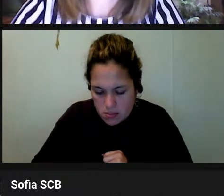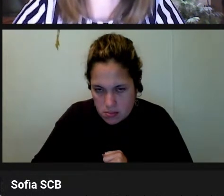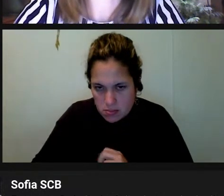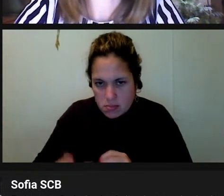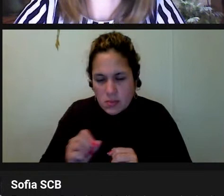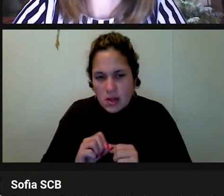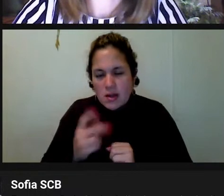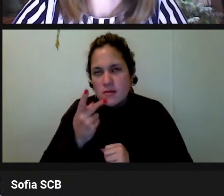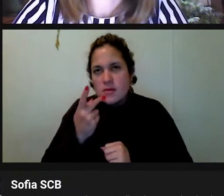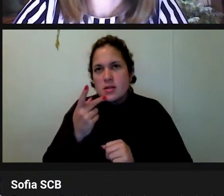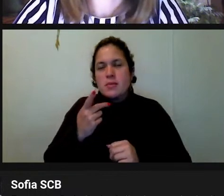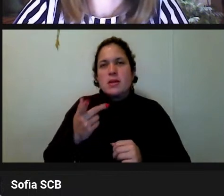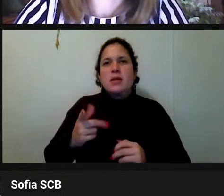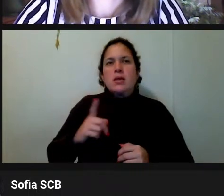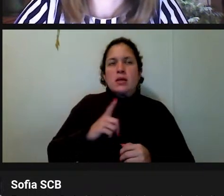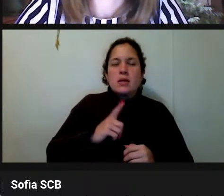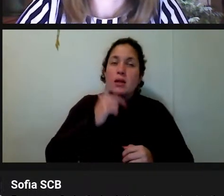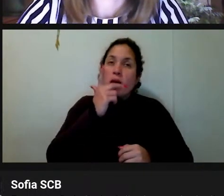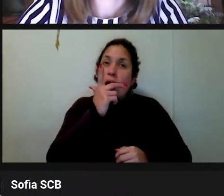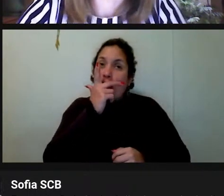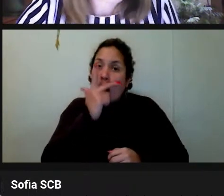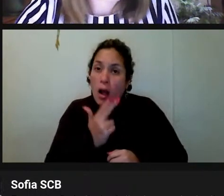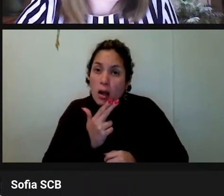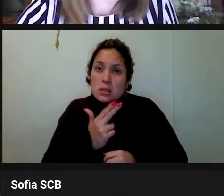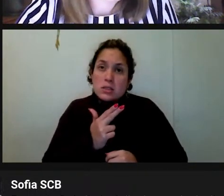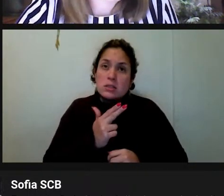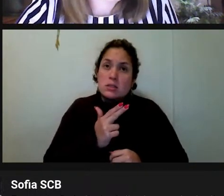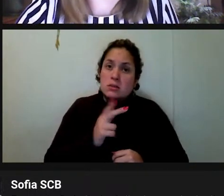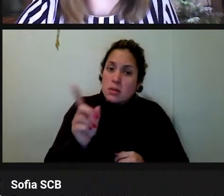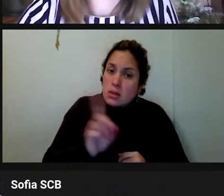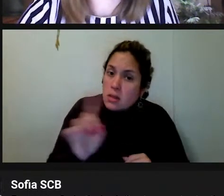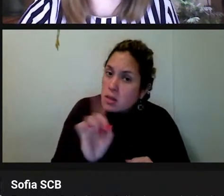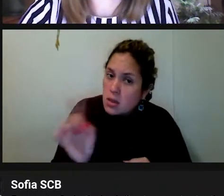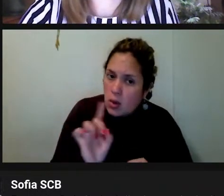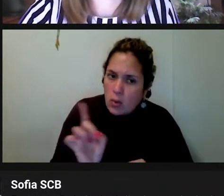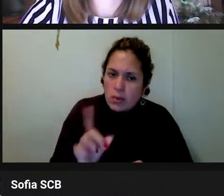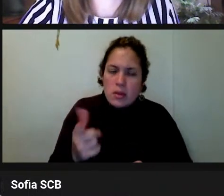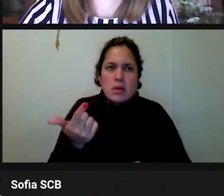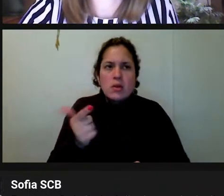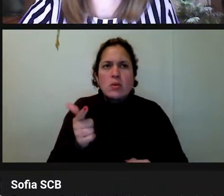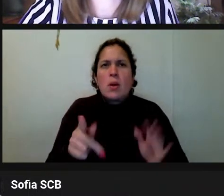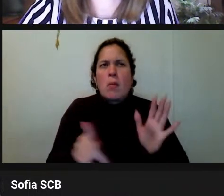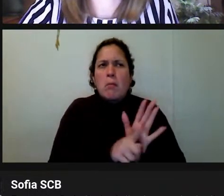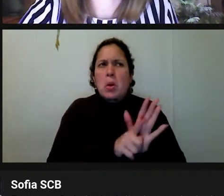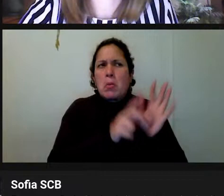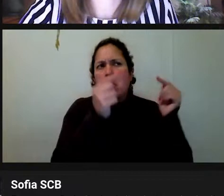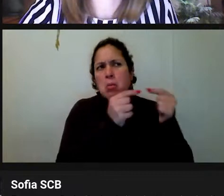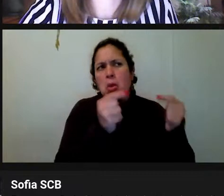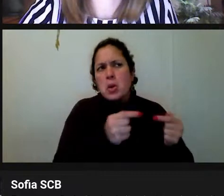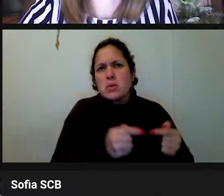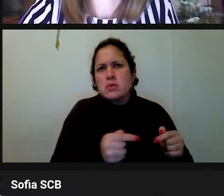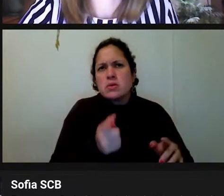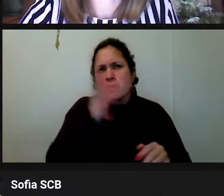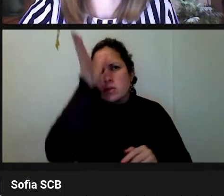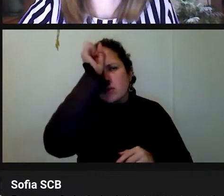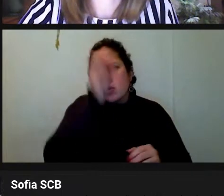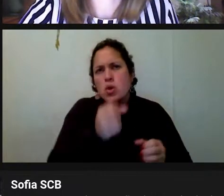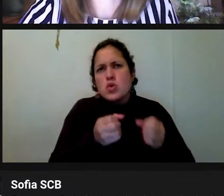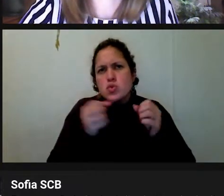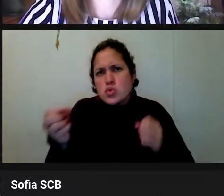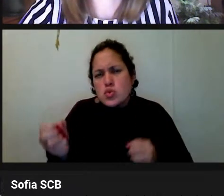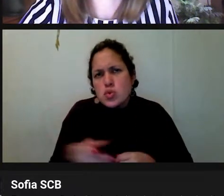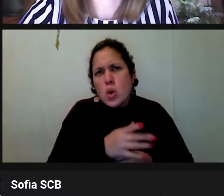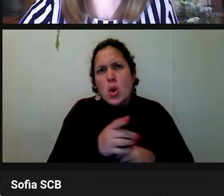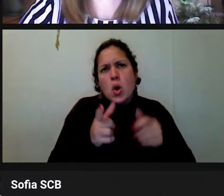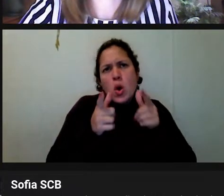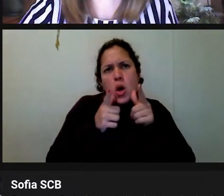também fala que ela supõe que não, que esse fenômeno não tem relação com aprendizagem de novas línguas, porque a aprendizagem